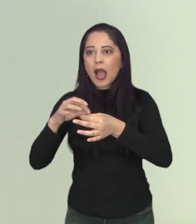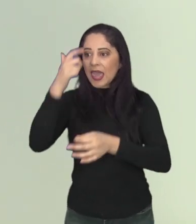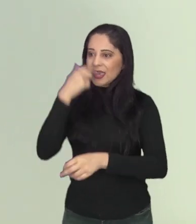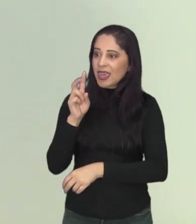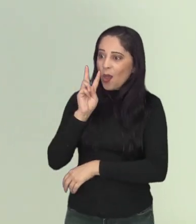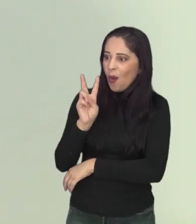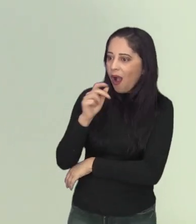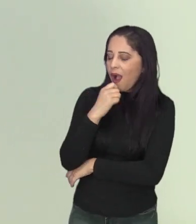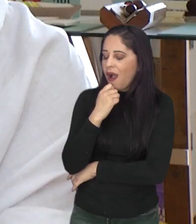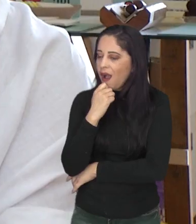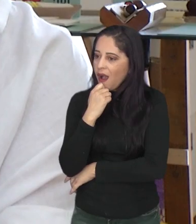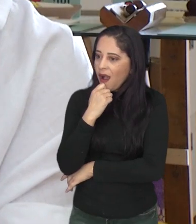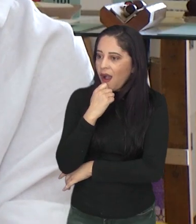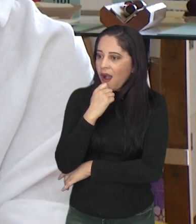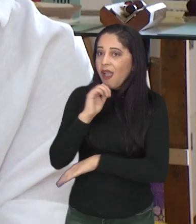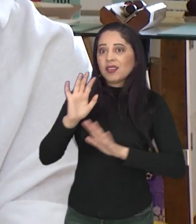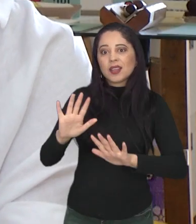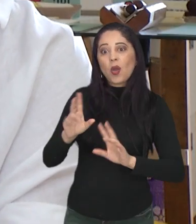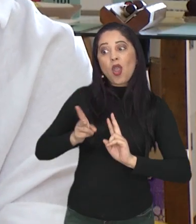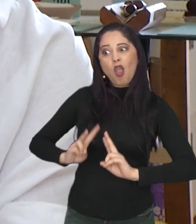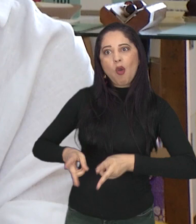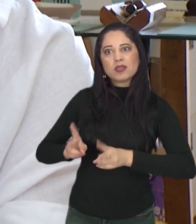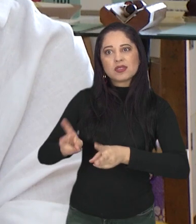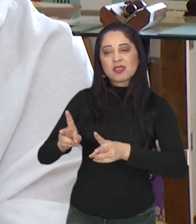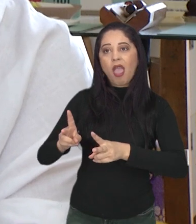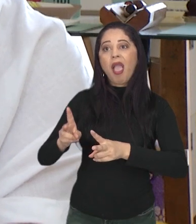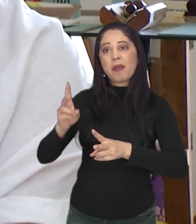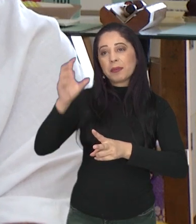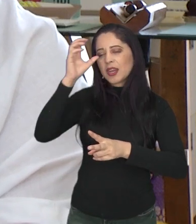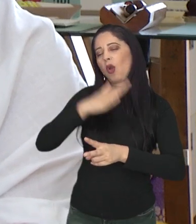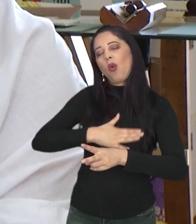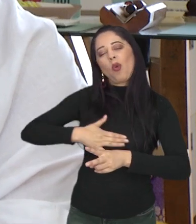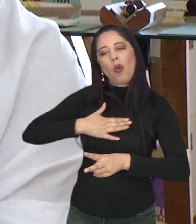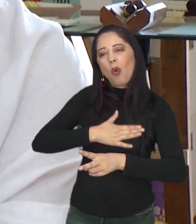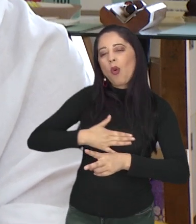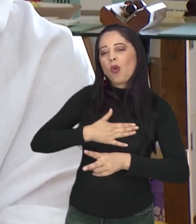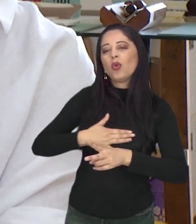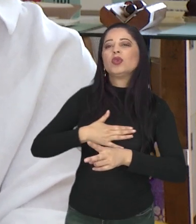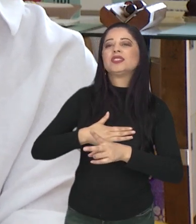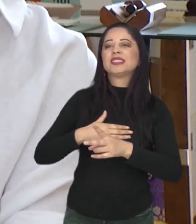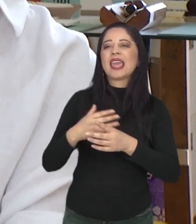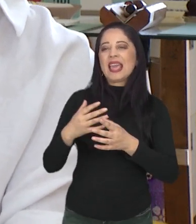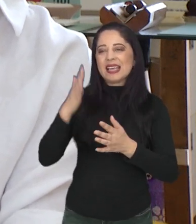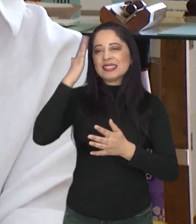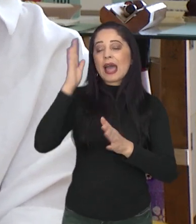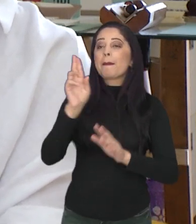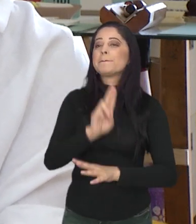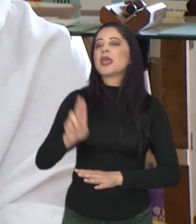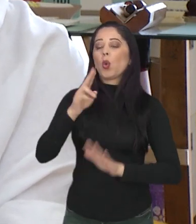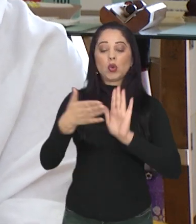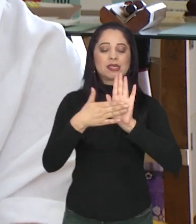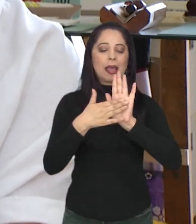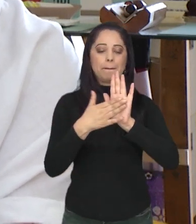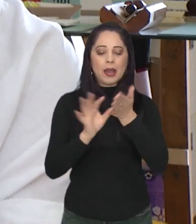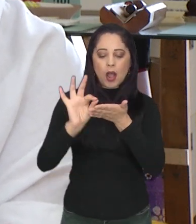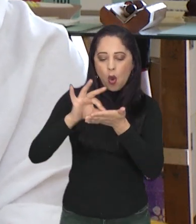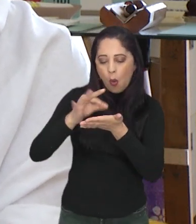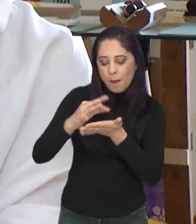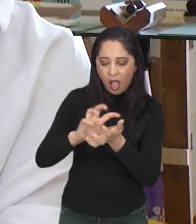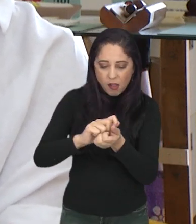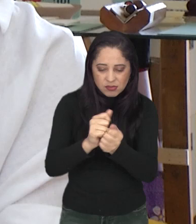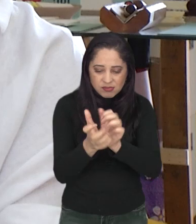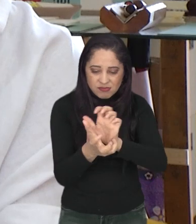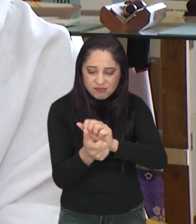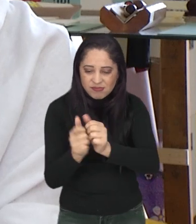presenciava na minha casa então eu sempre desde pequena gostei de mexer com as mãos de criar